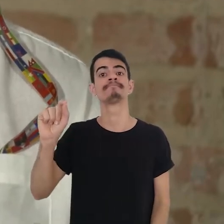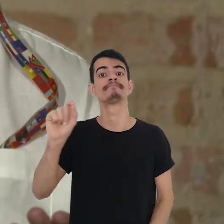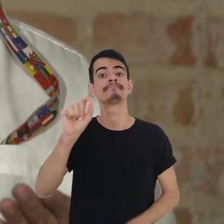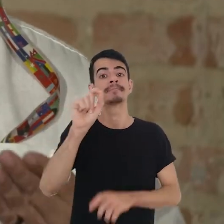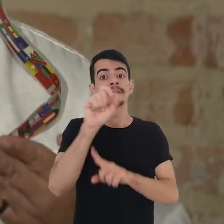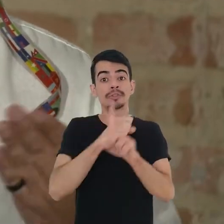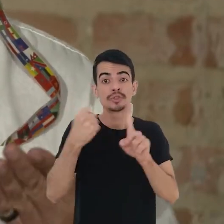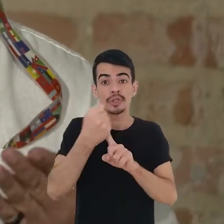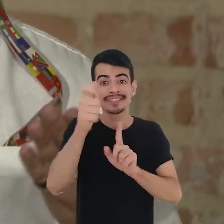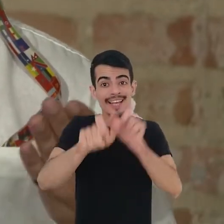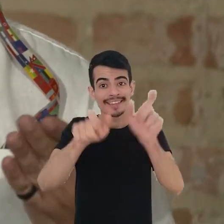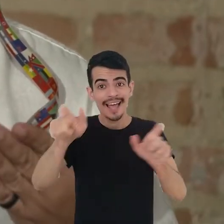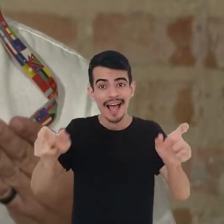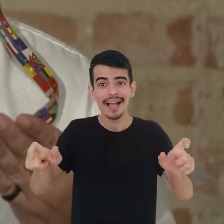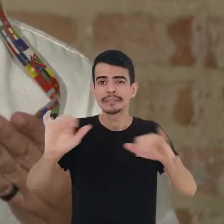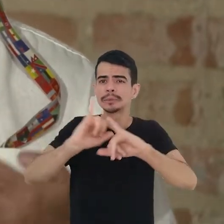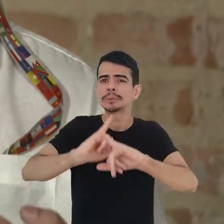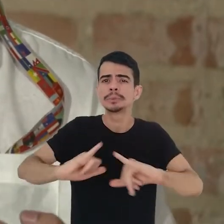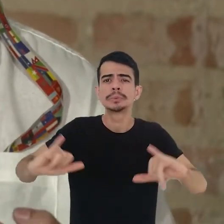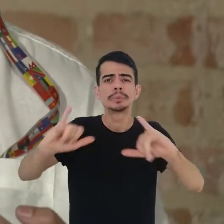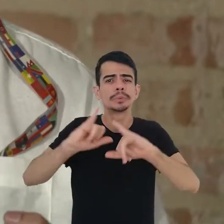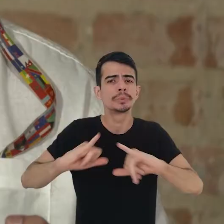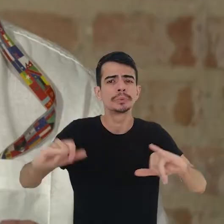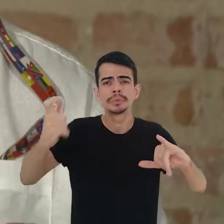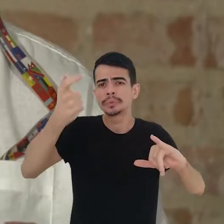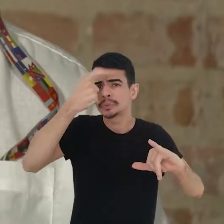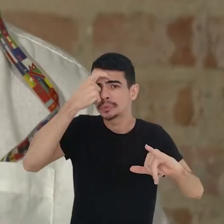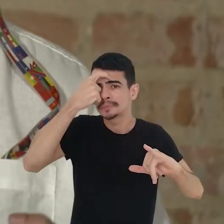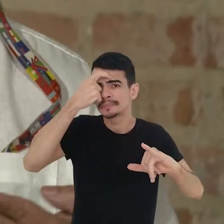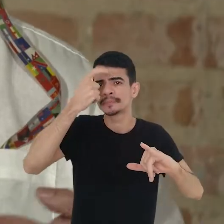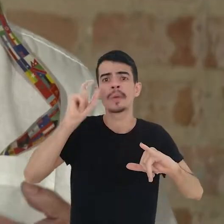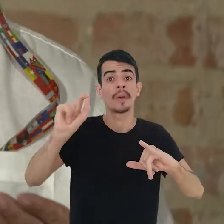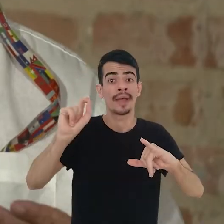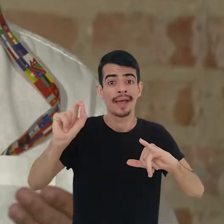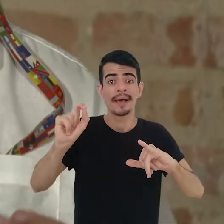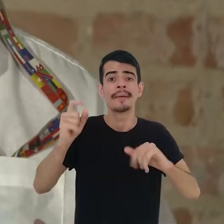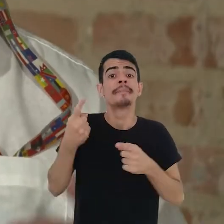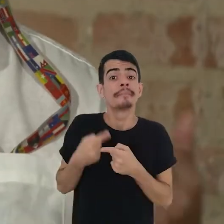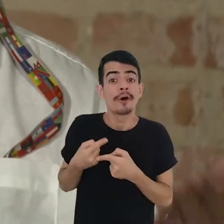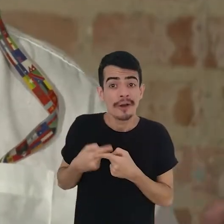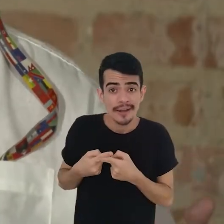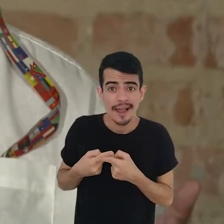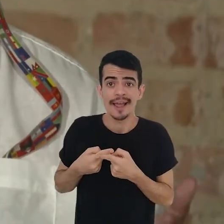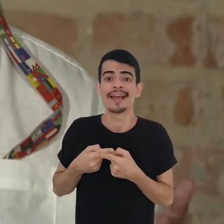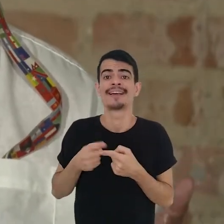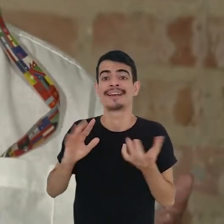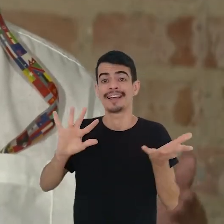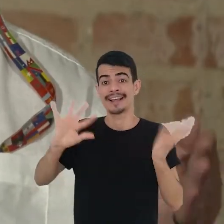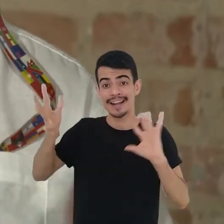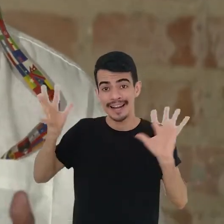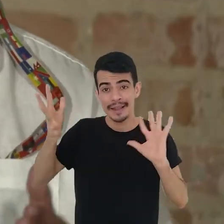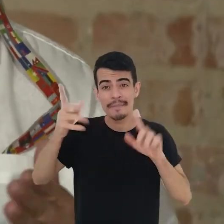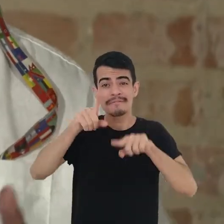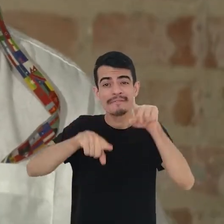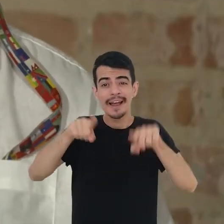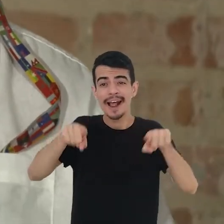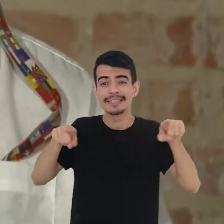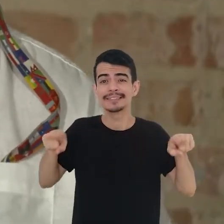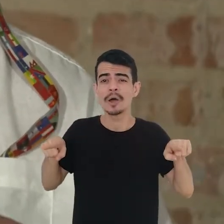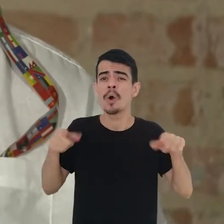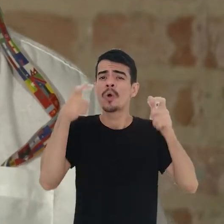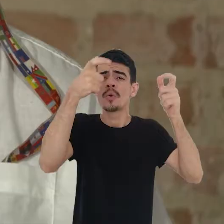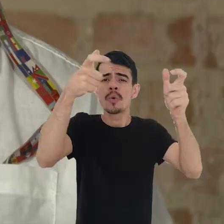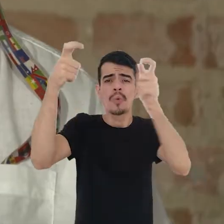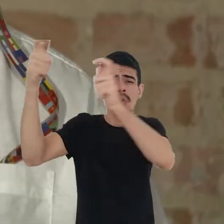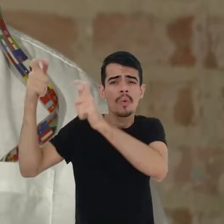sociedade por que alterações climáticas que ocorrem tão distante de nós podem afetar o